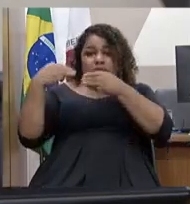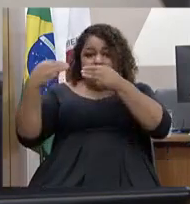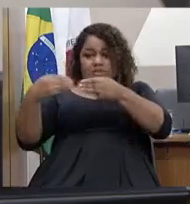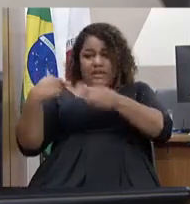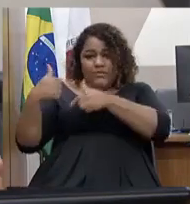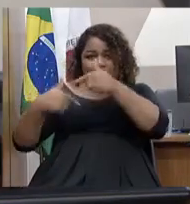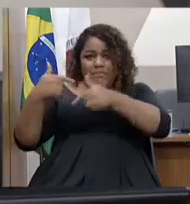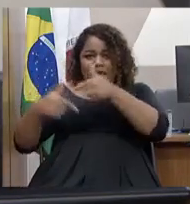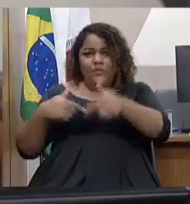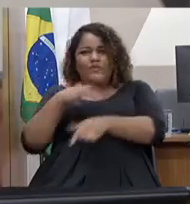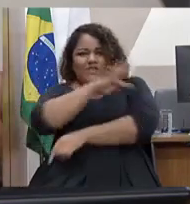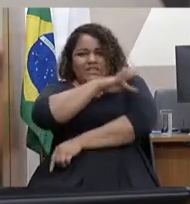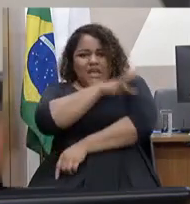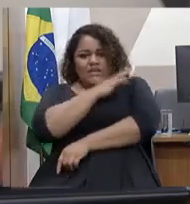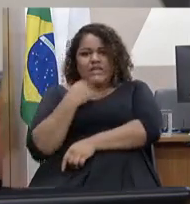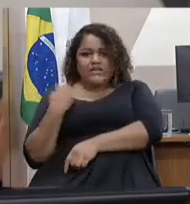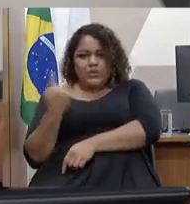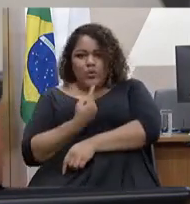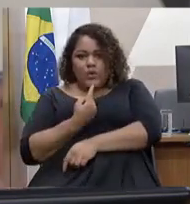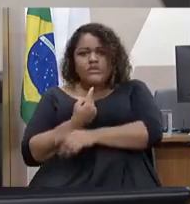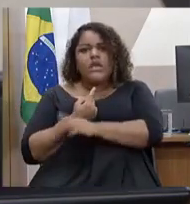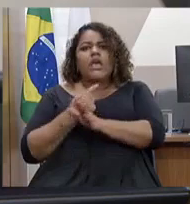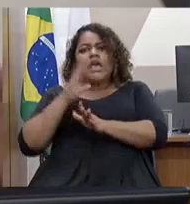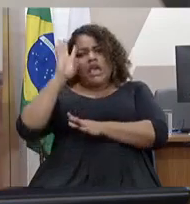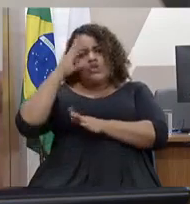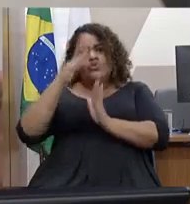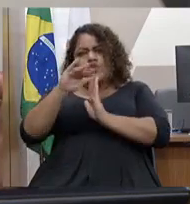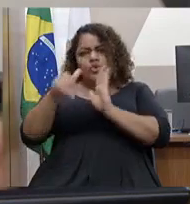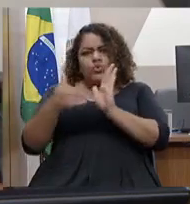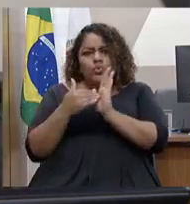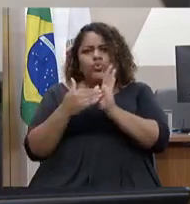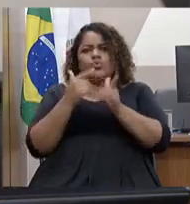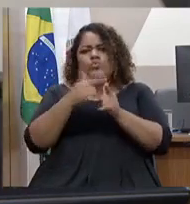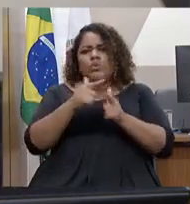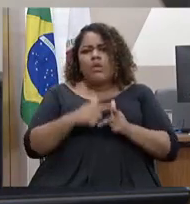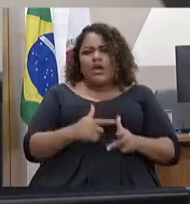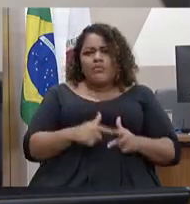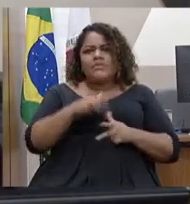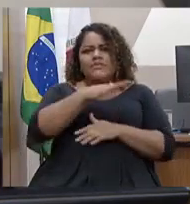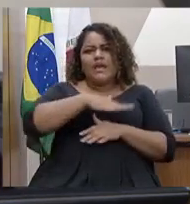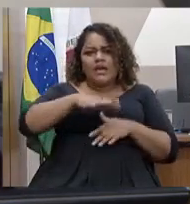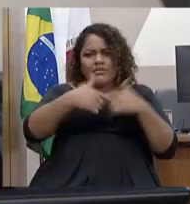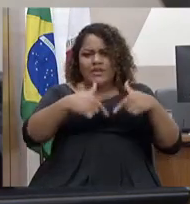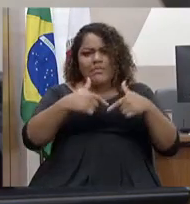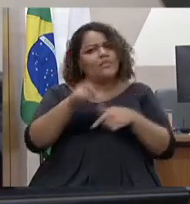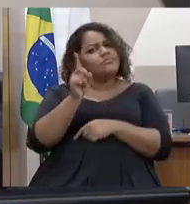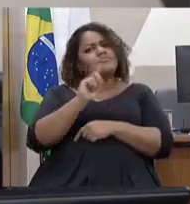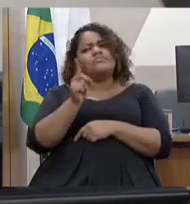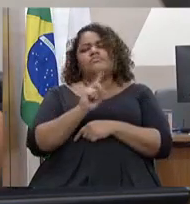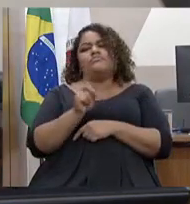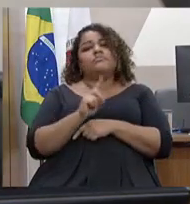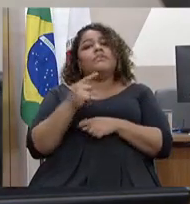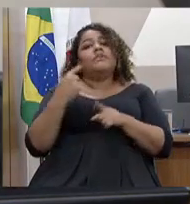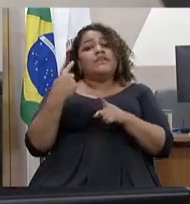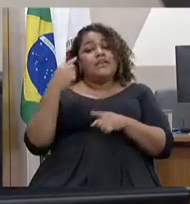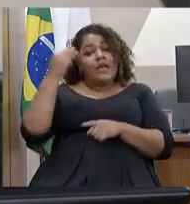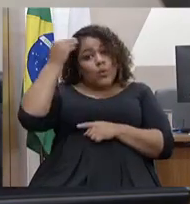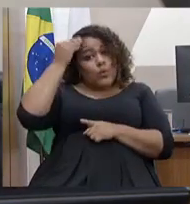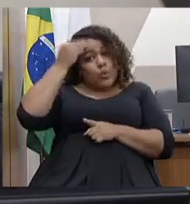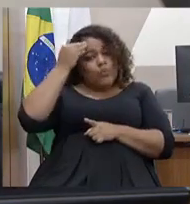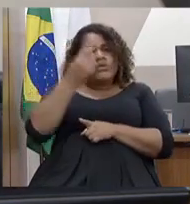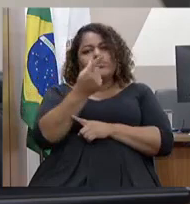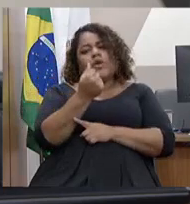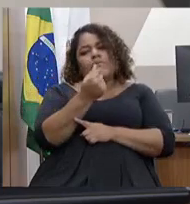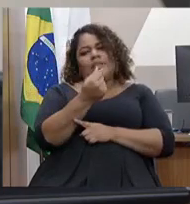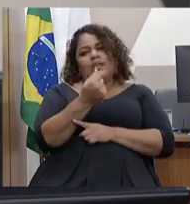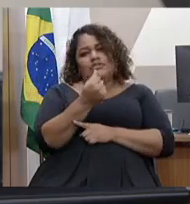resolver todas as mazelas do Mundo do Trabalho elas são enormes e é fruto do capitalismo é fruto dessas